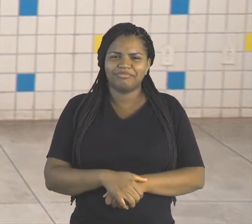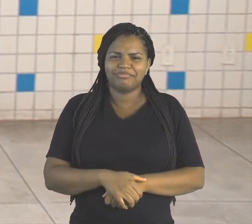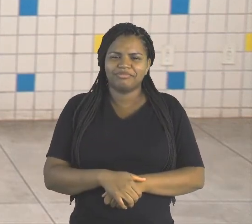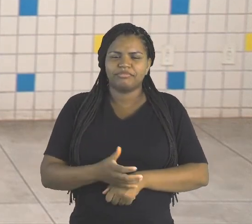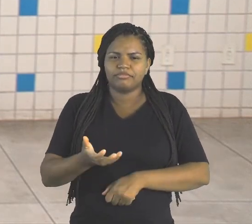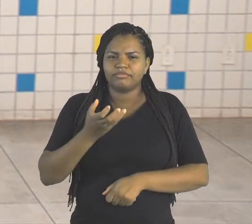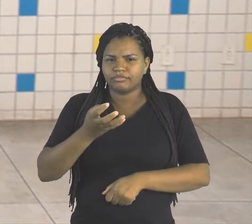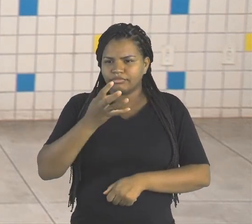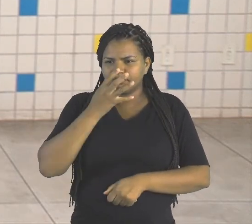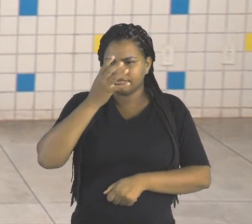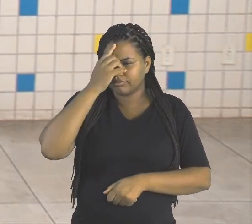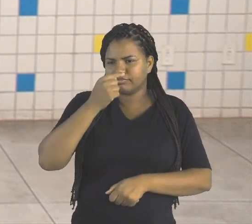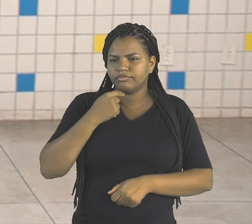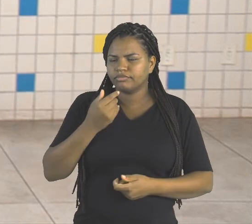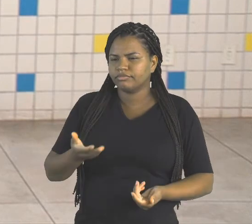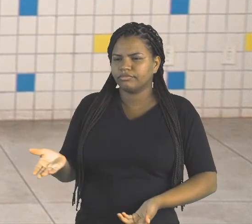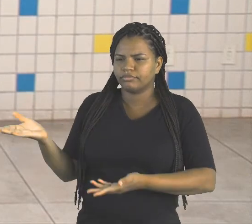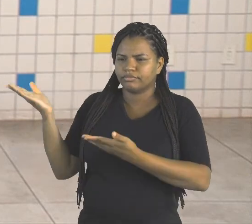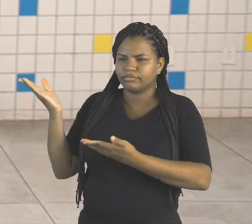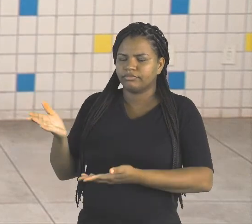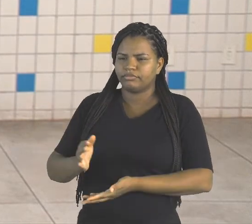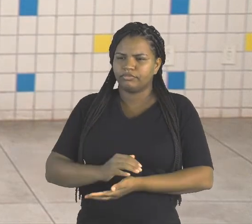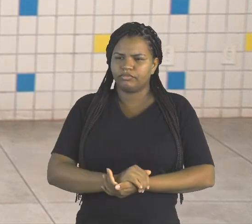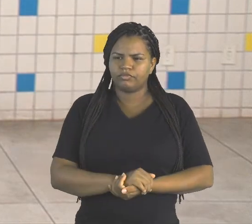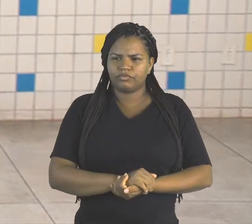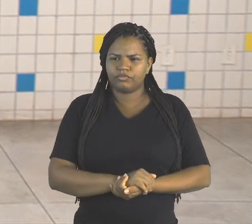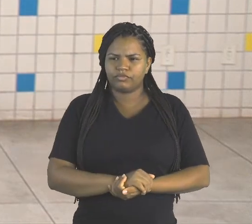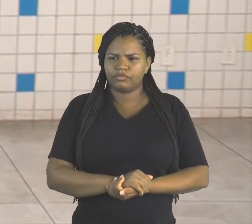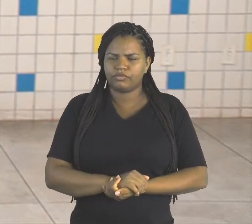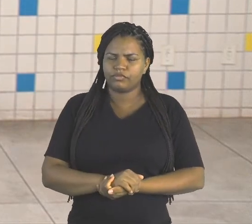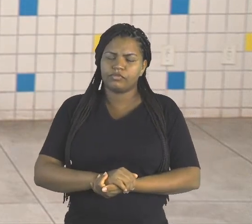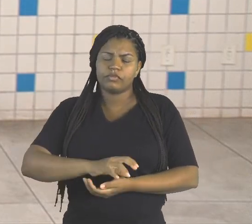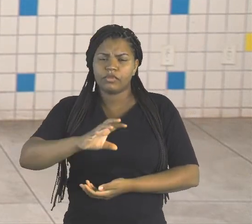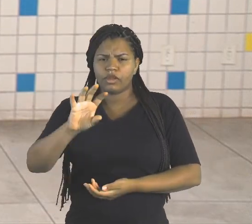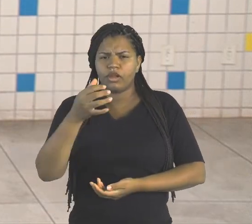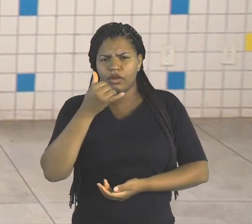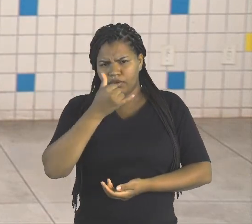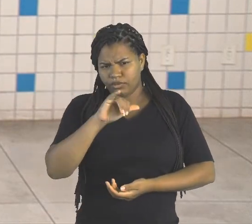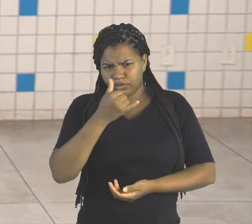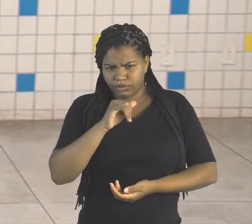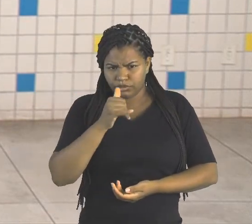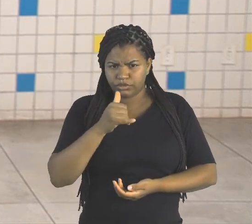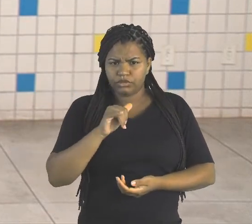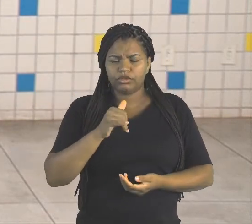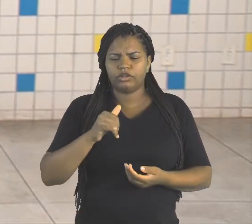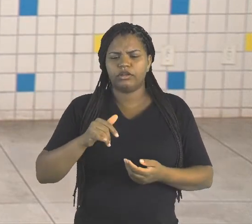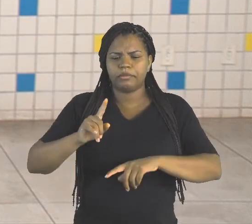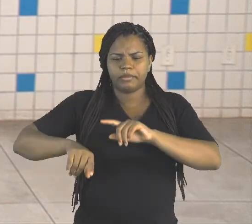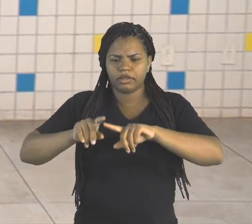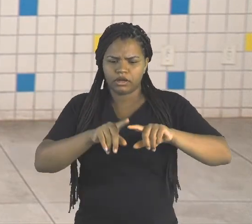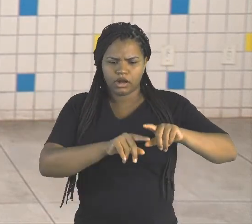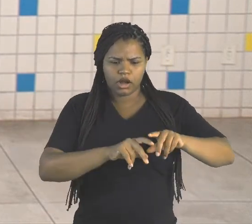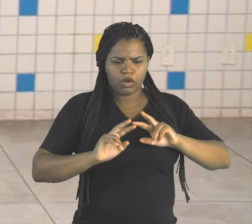essa imagem que está na tela de vocês. O consumo de energia elétrica dos aparelhos de uma casa é obtido